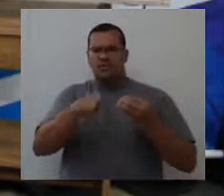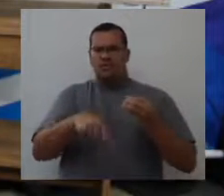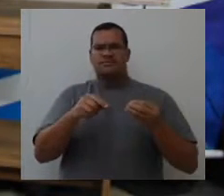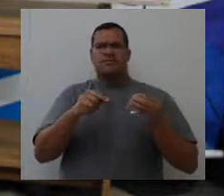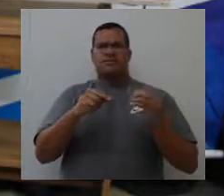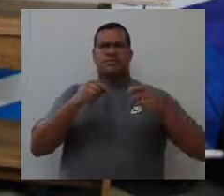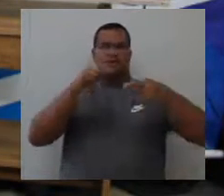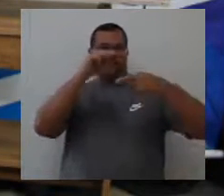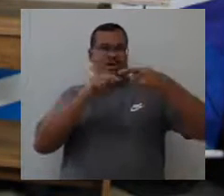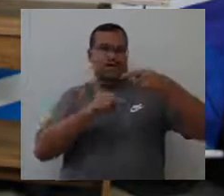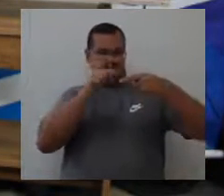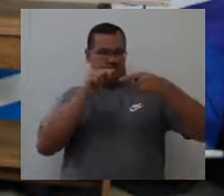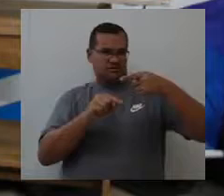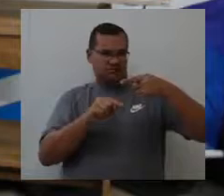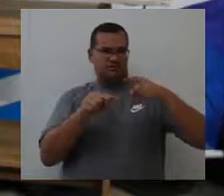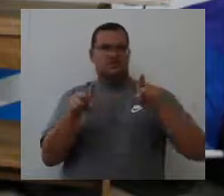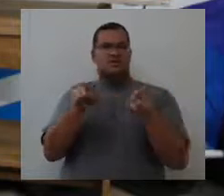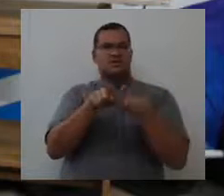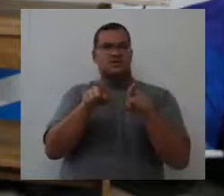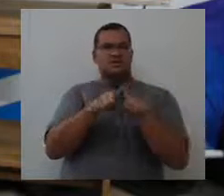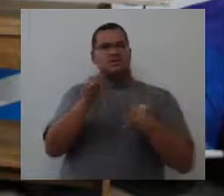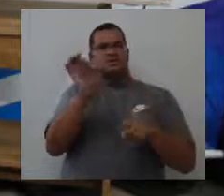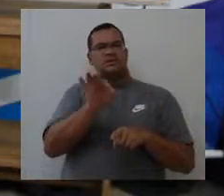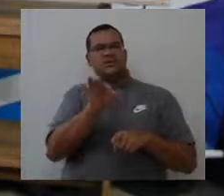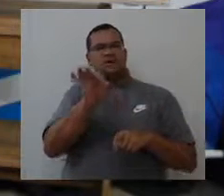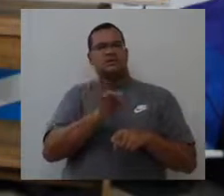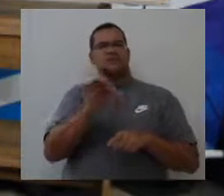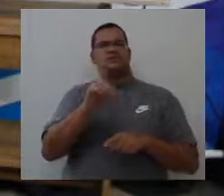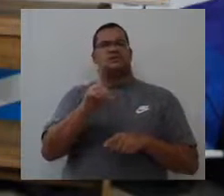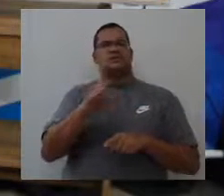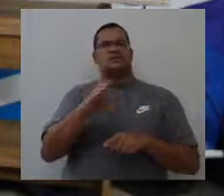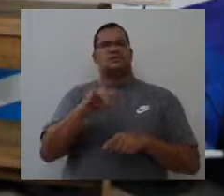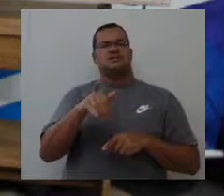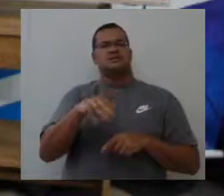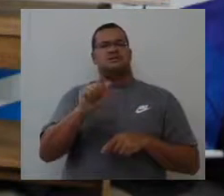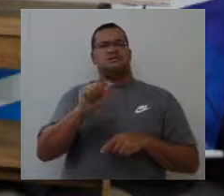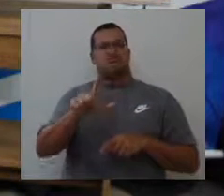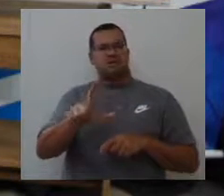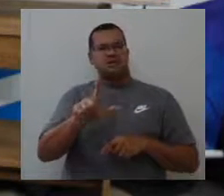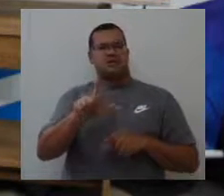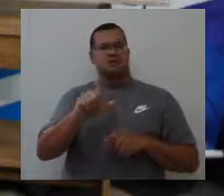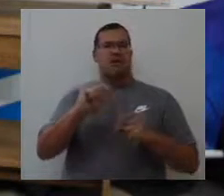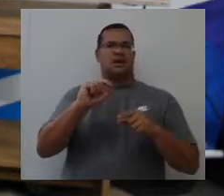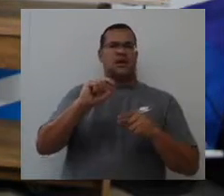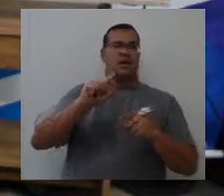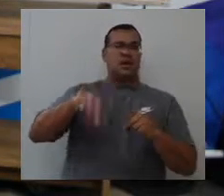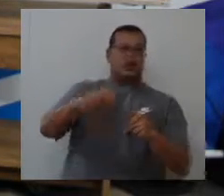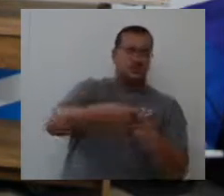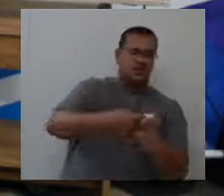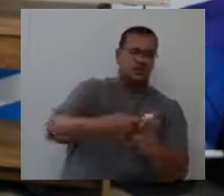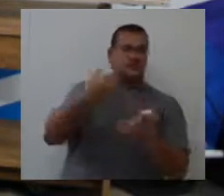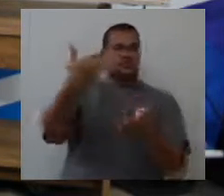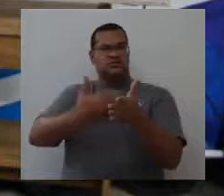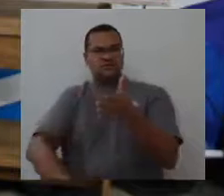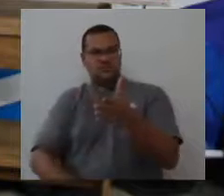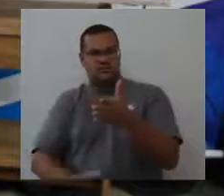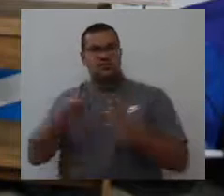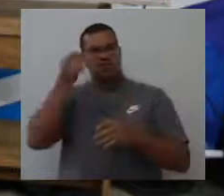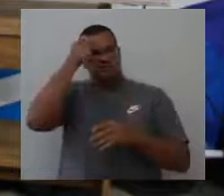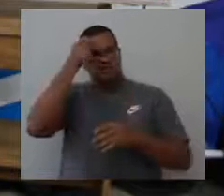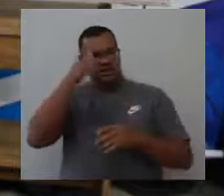de fração, taxa decimal, acréscimos e descontos, incluindo a ideia de